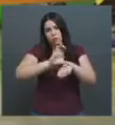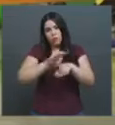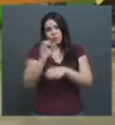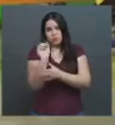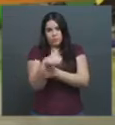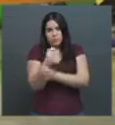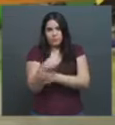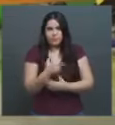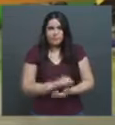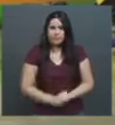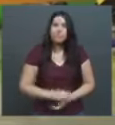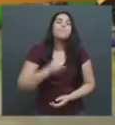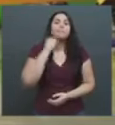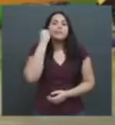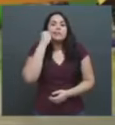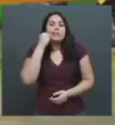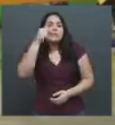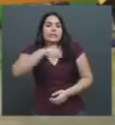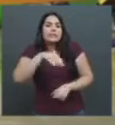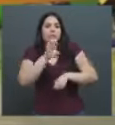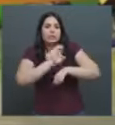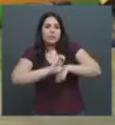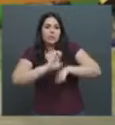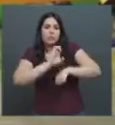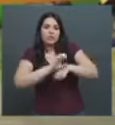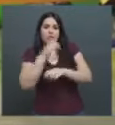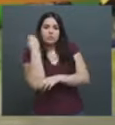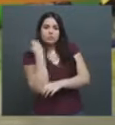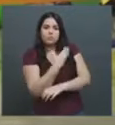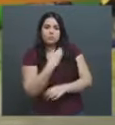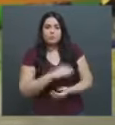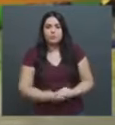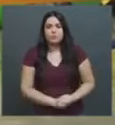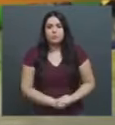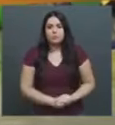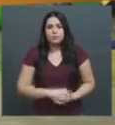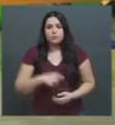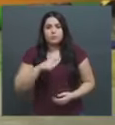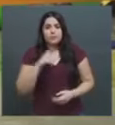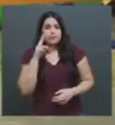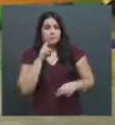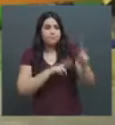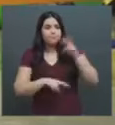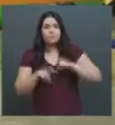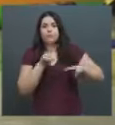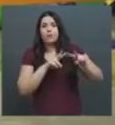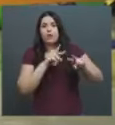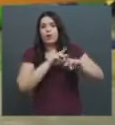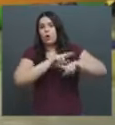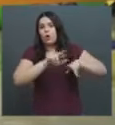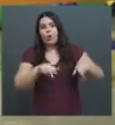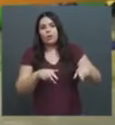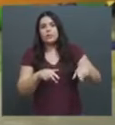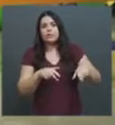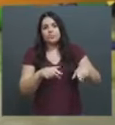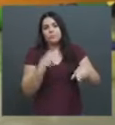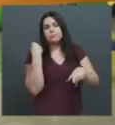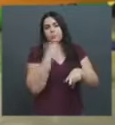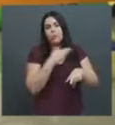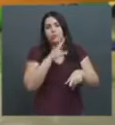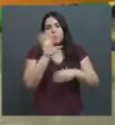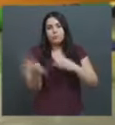A experiência aqui no estágio, ela é muito boa. Você pega casos que você nunca imaginaria, né? E isso contribui